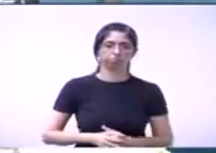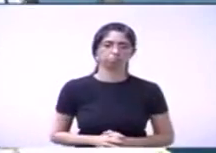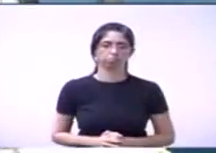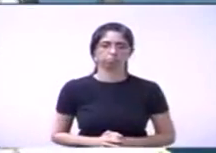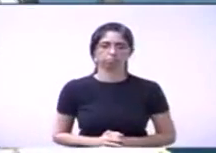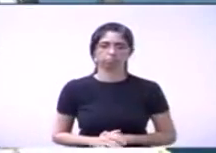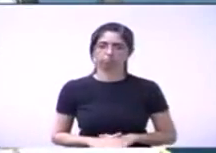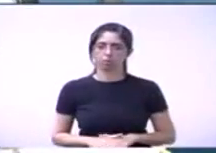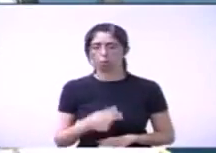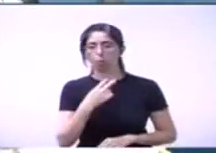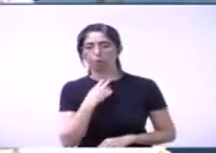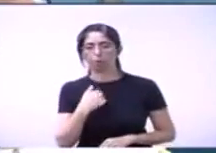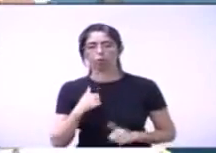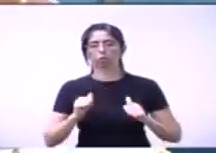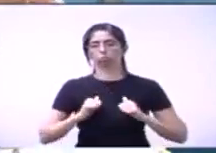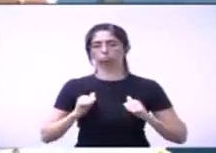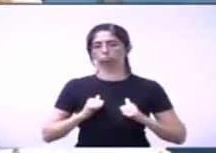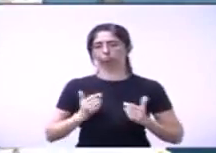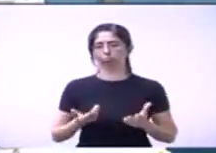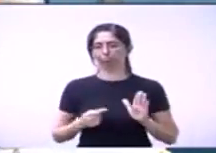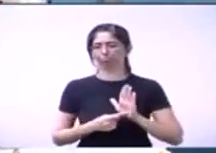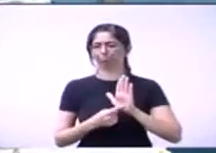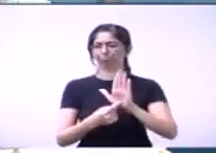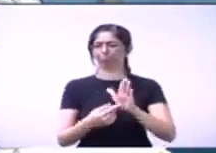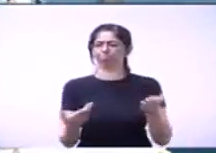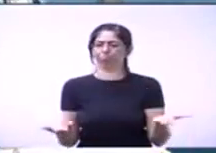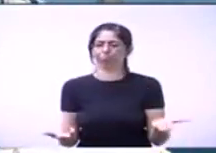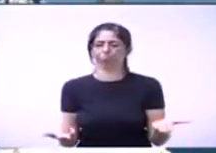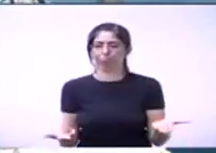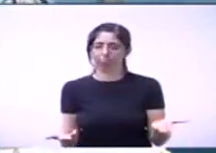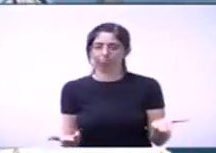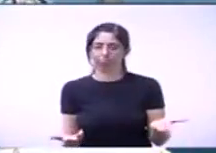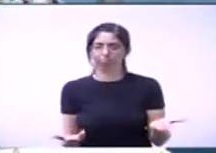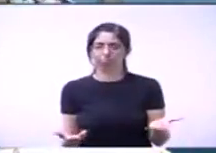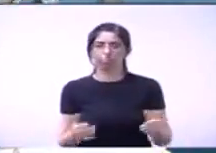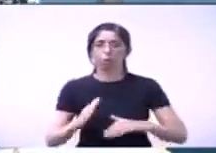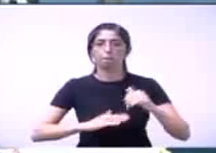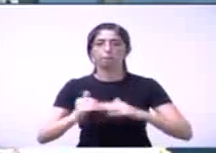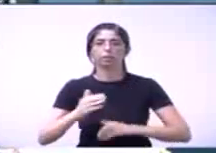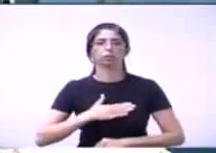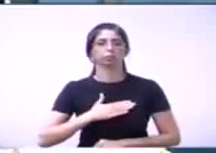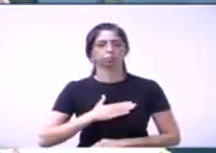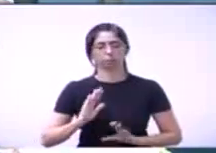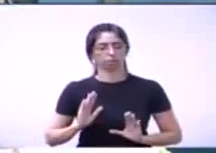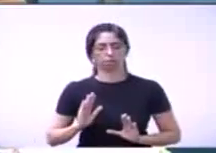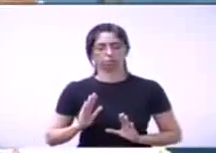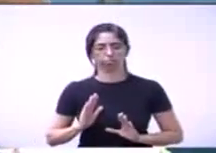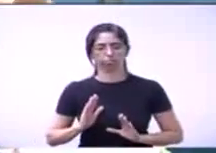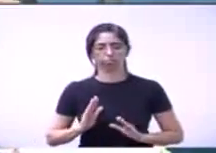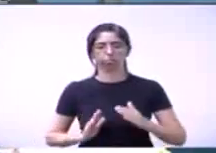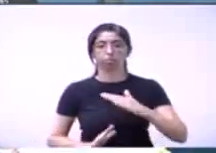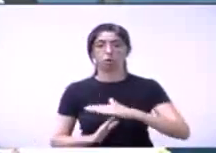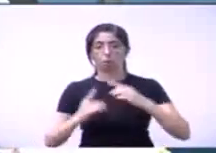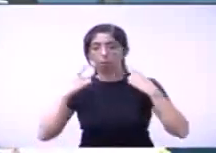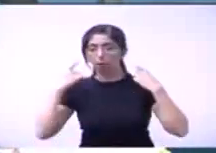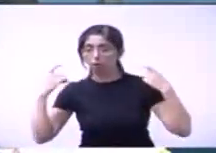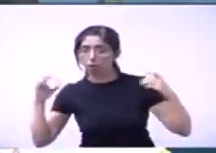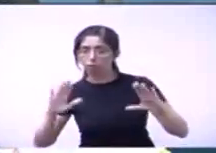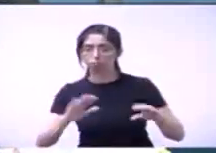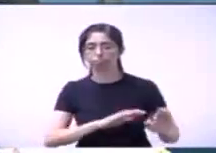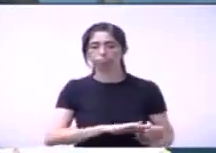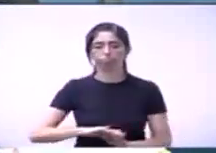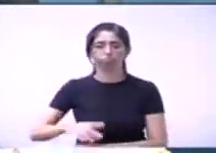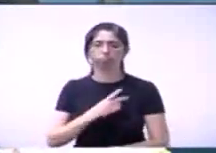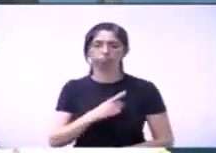está aprovado... E agora que está aprovado se vai cair, se vai perder o emprego. Pode concluir, vereador. Posso, presidente.